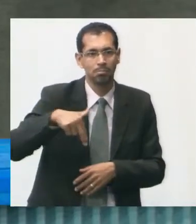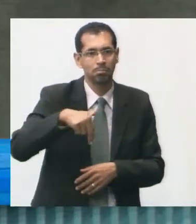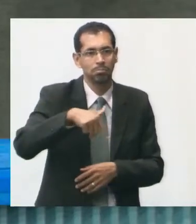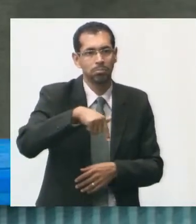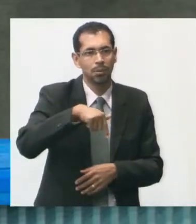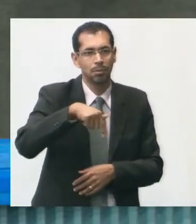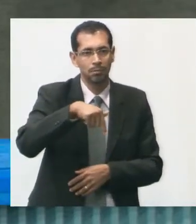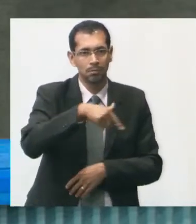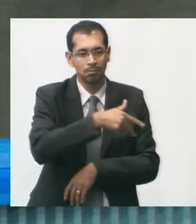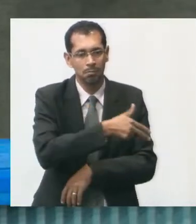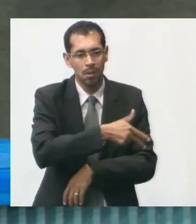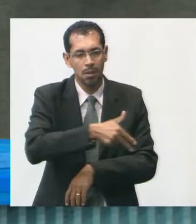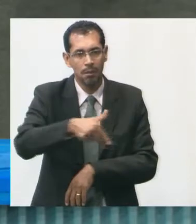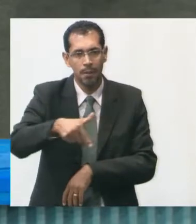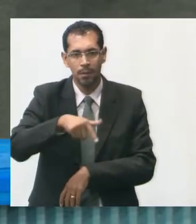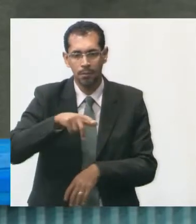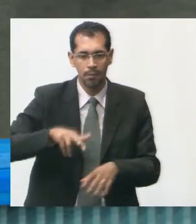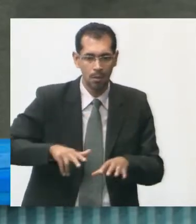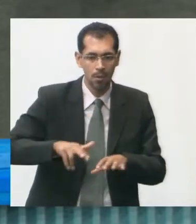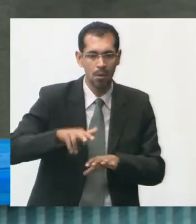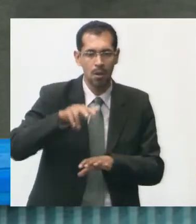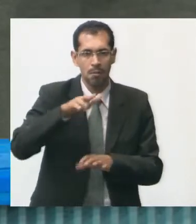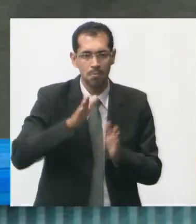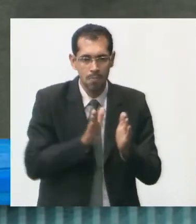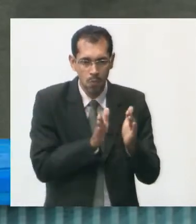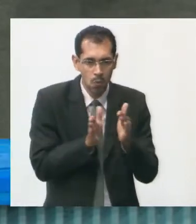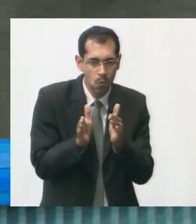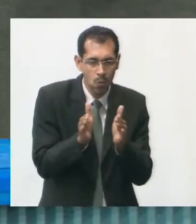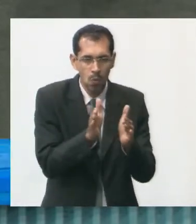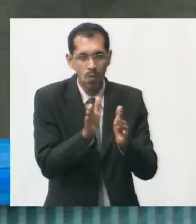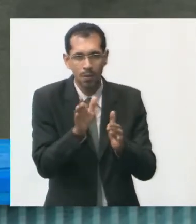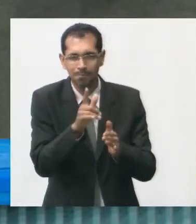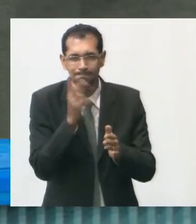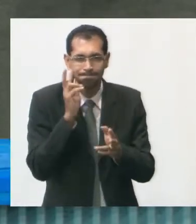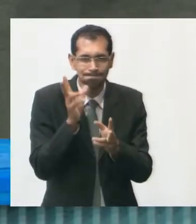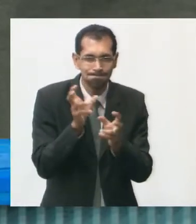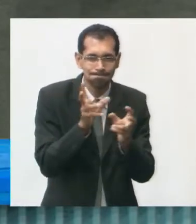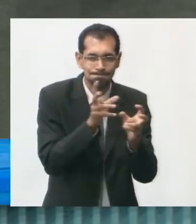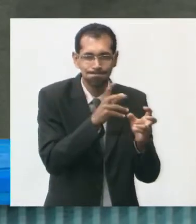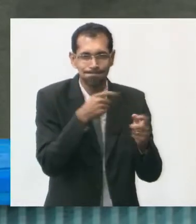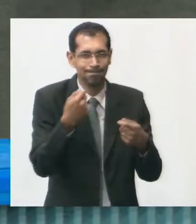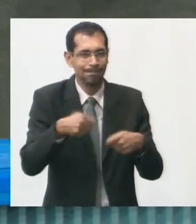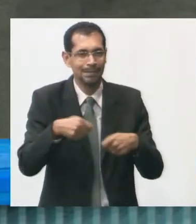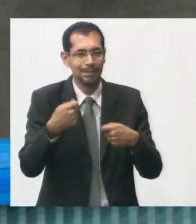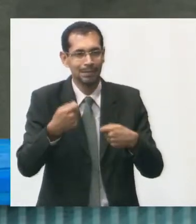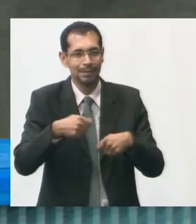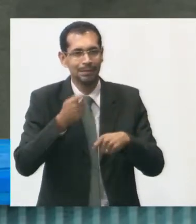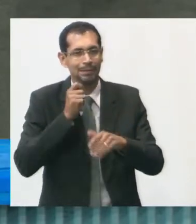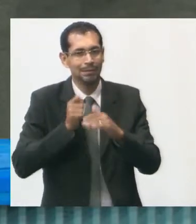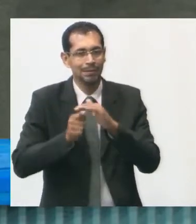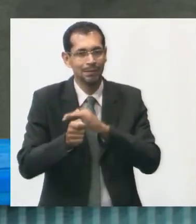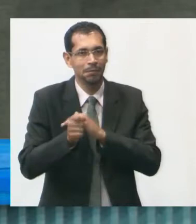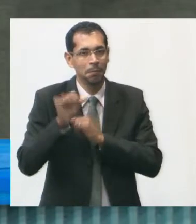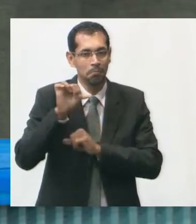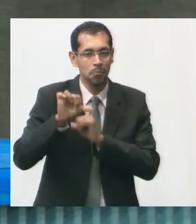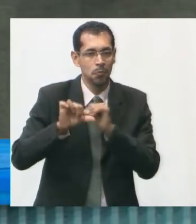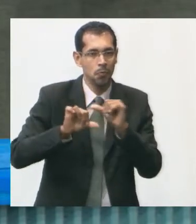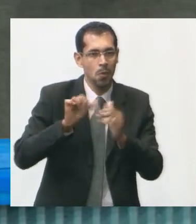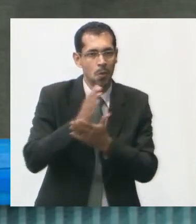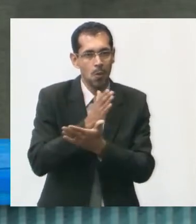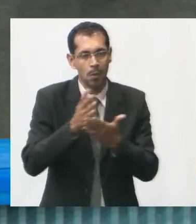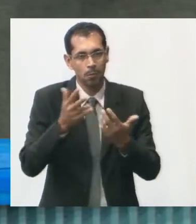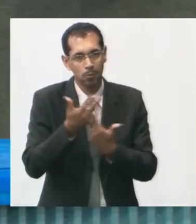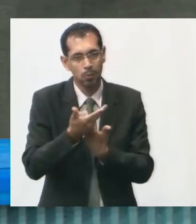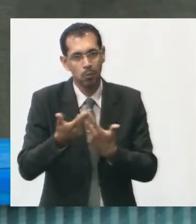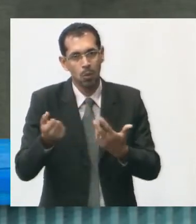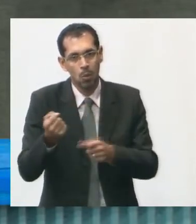aqueles becos, né? E a gente vê que realmente está faltando o poder público, a presença